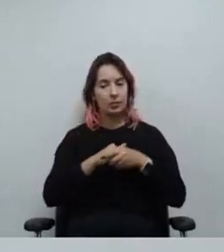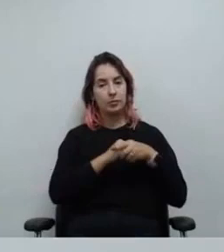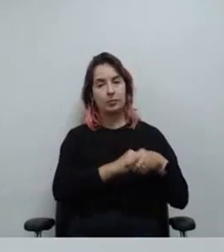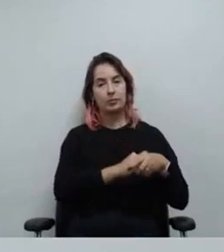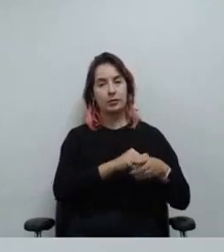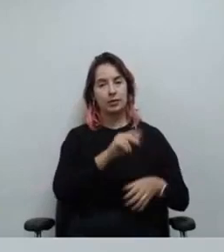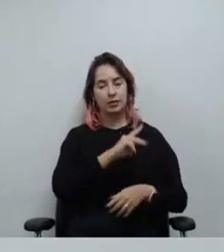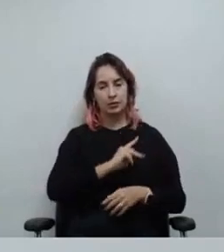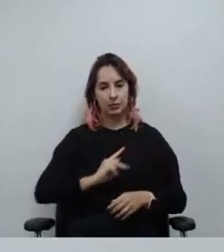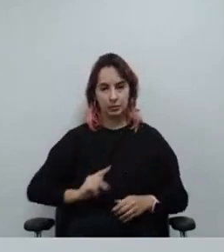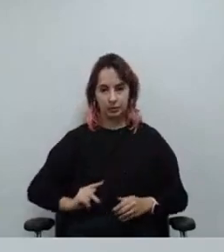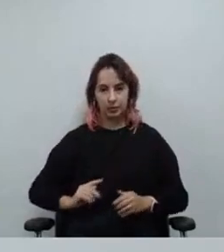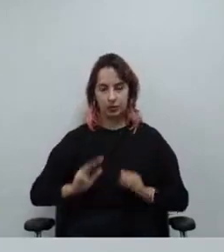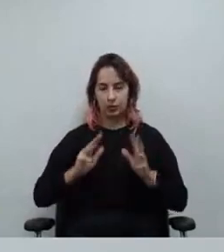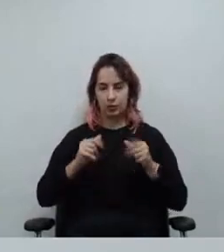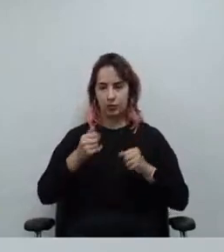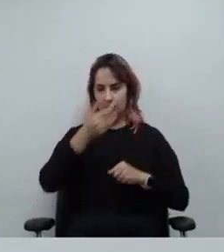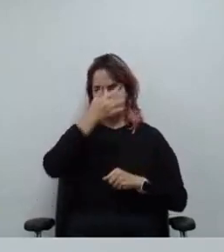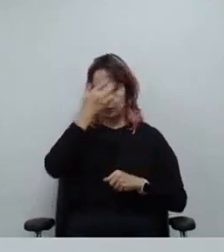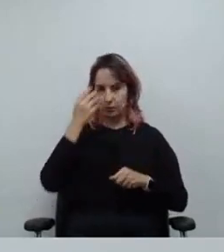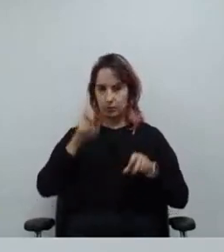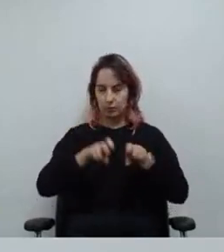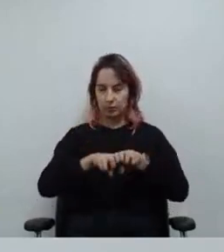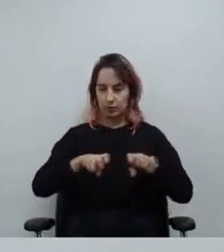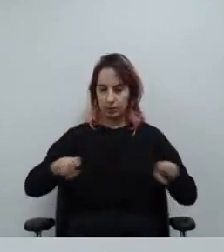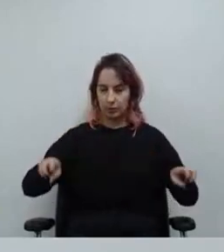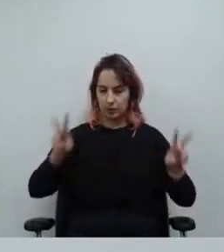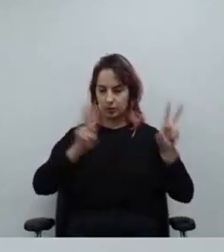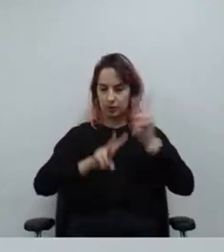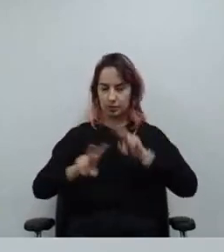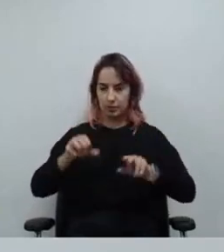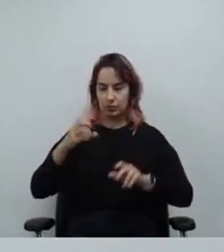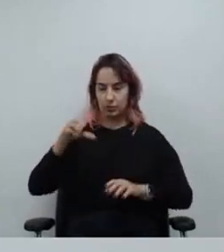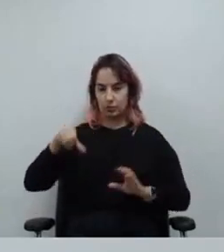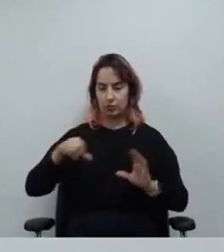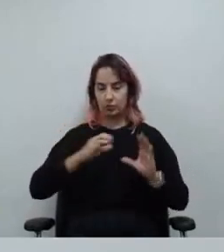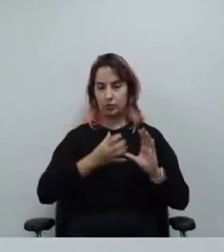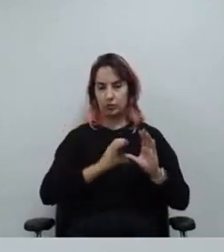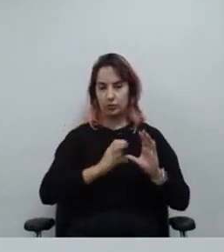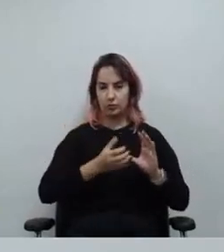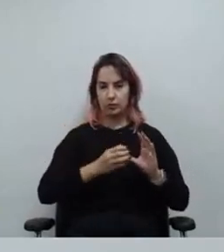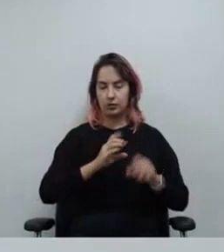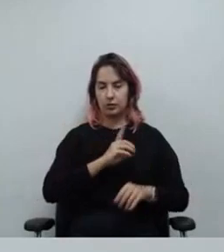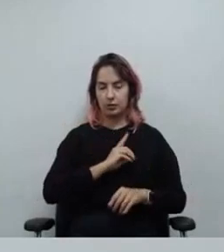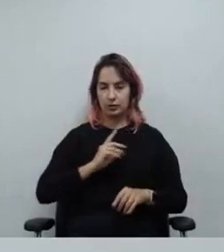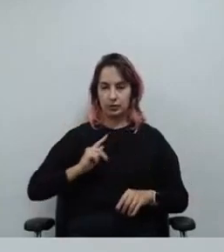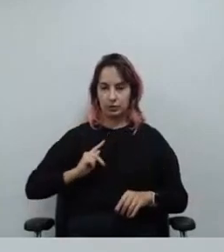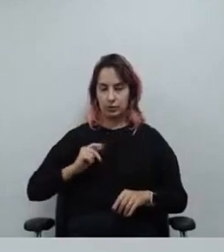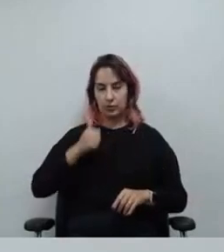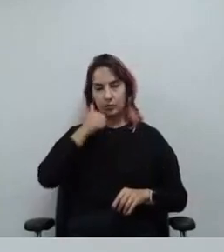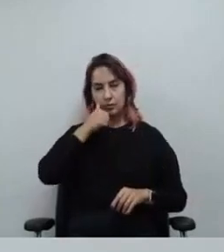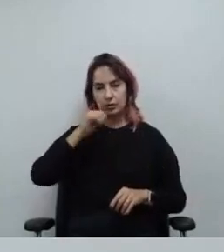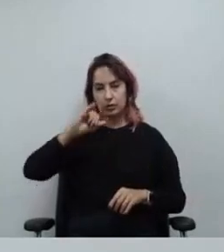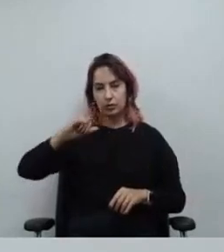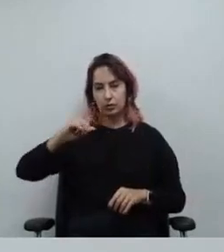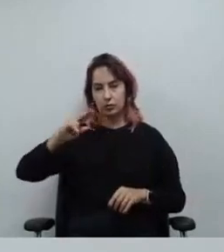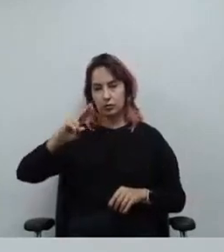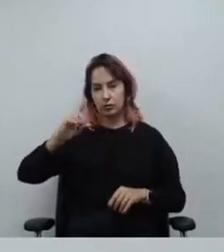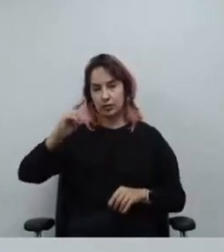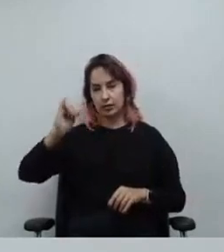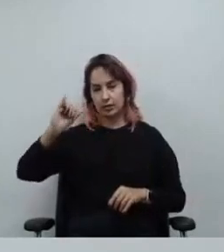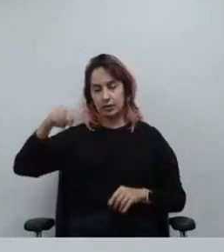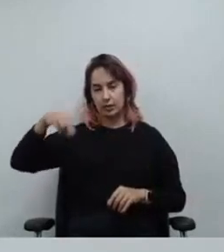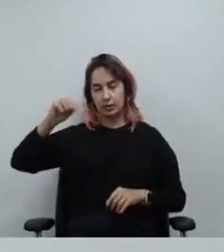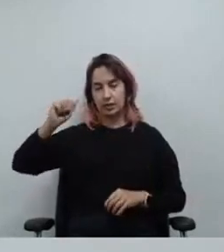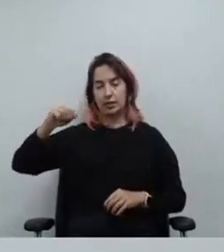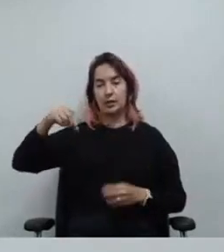a presidência e todos os integrantes da banca examinadora do 9º concurso, os defensores e defensoras públicas Juliana Garcia Belloc, Marcelo